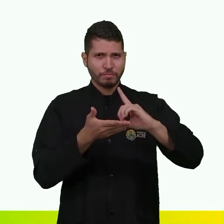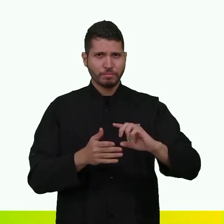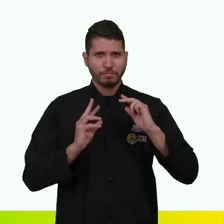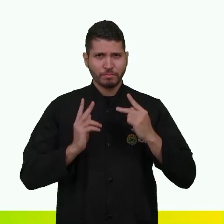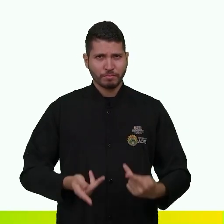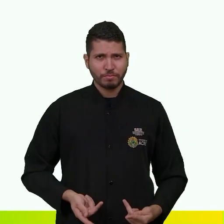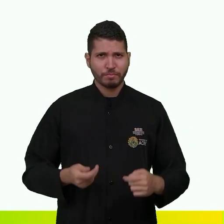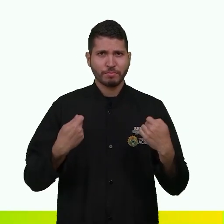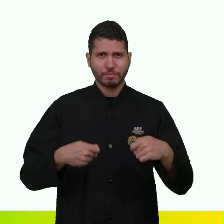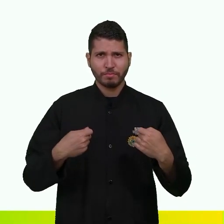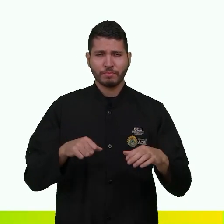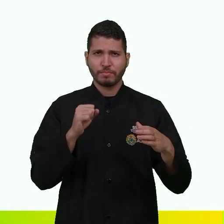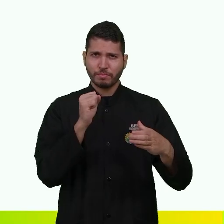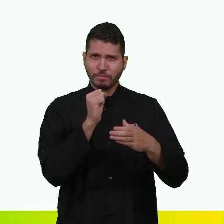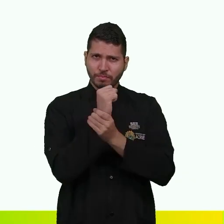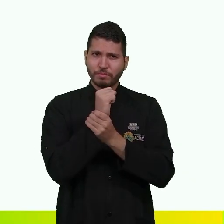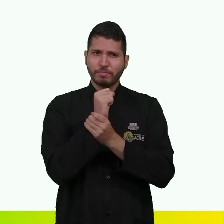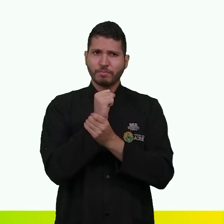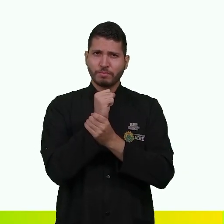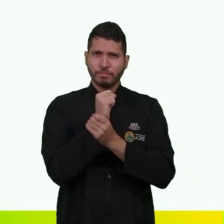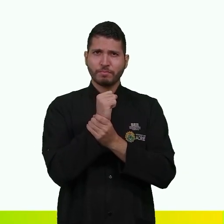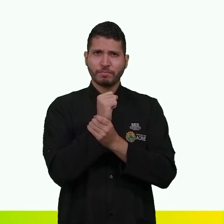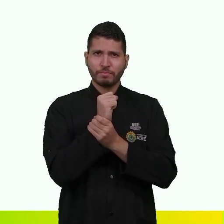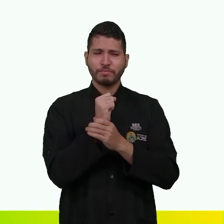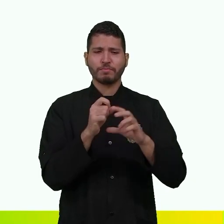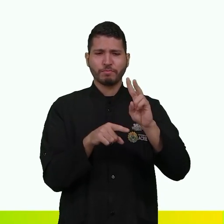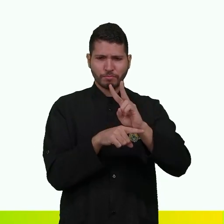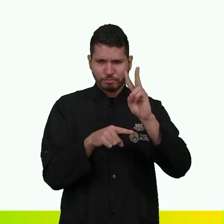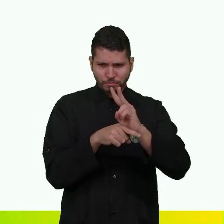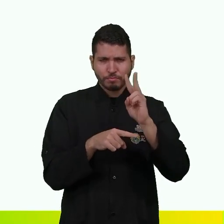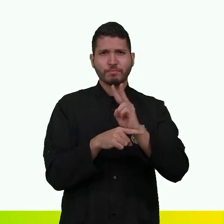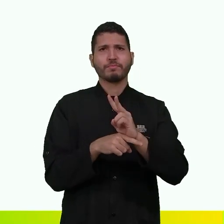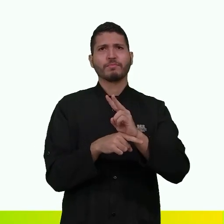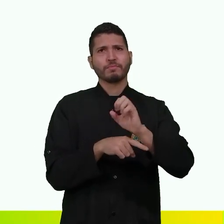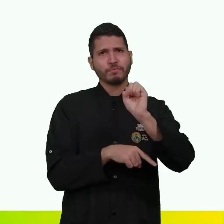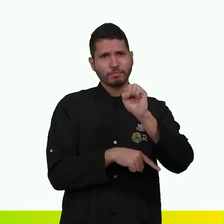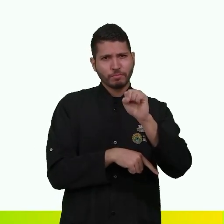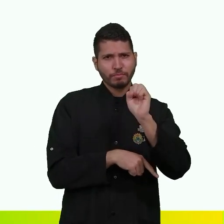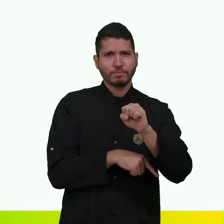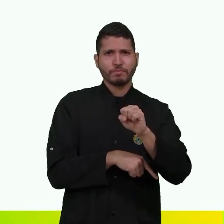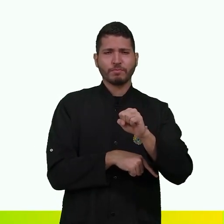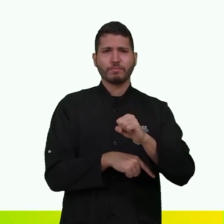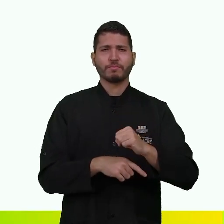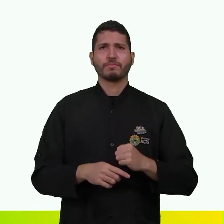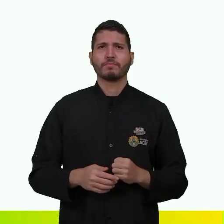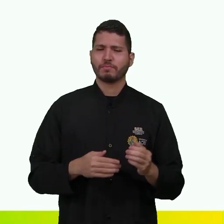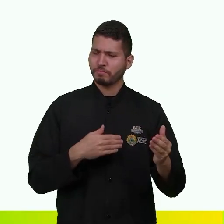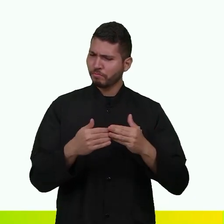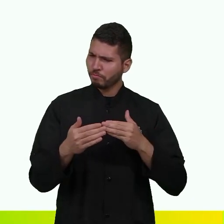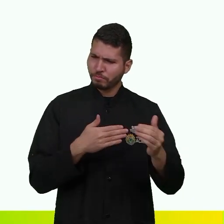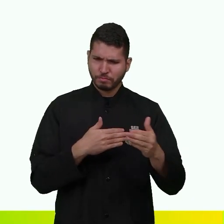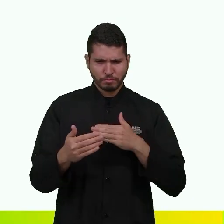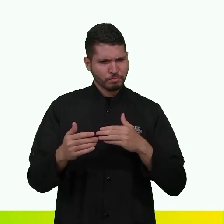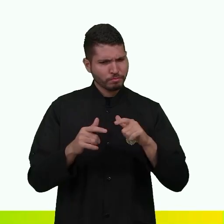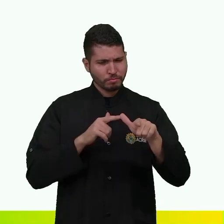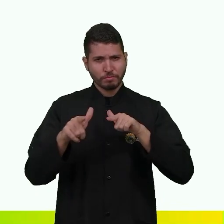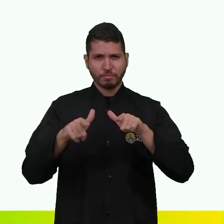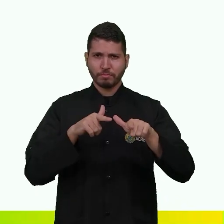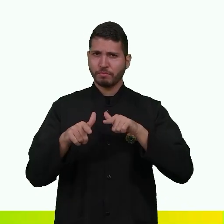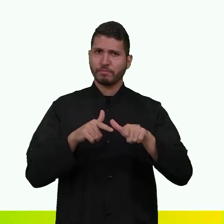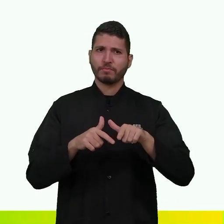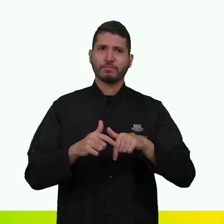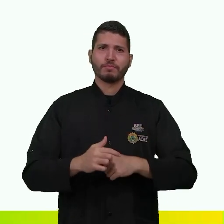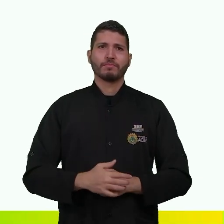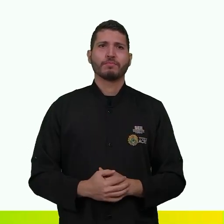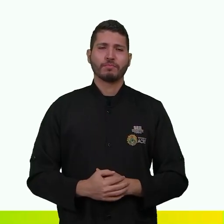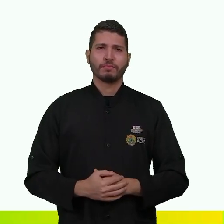deve ser preservada, sim, em qualquer relação de trabalho. Portanto, para finalizar a nossa aula,